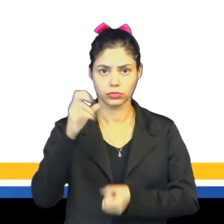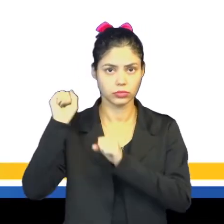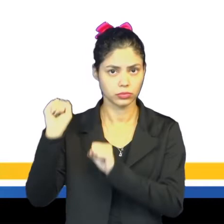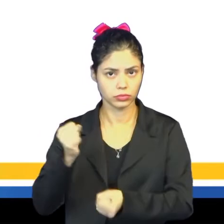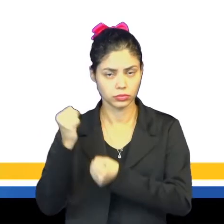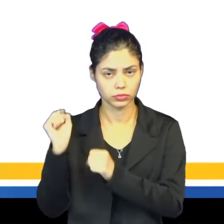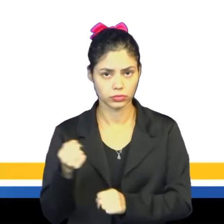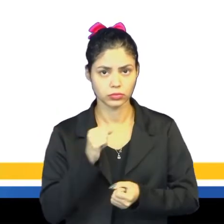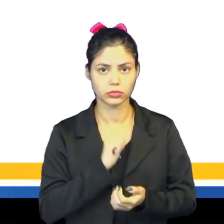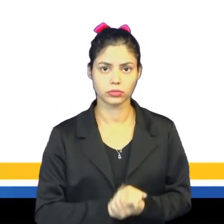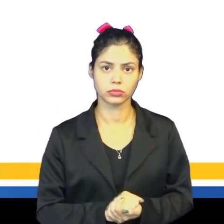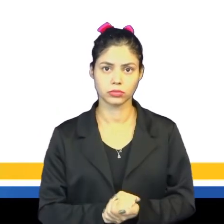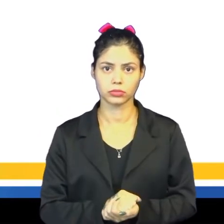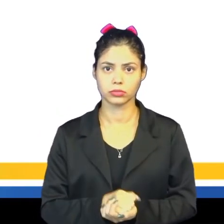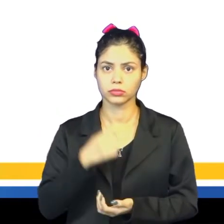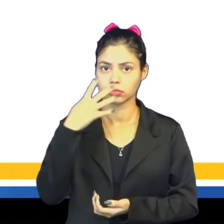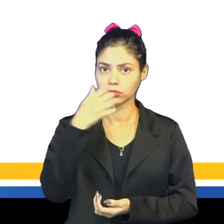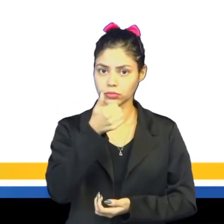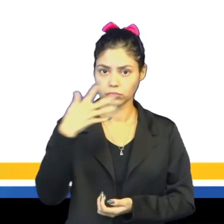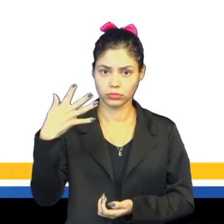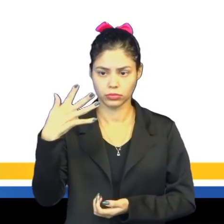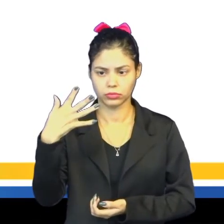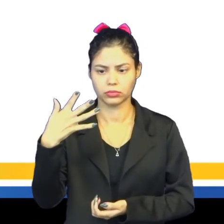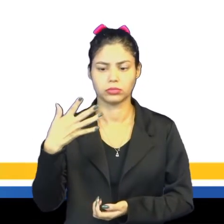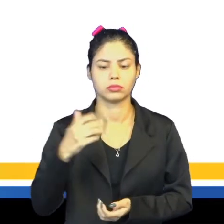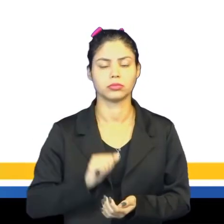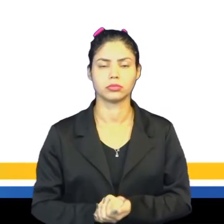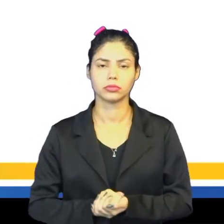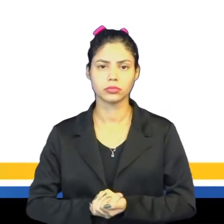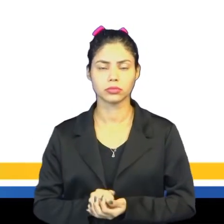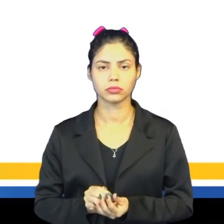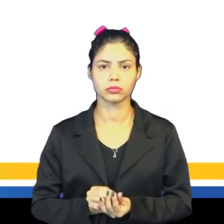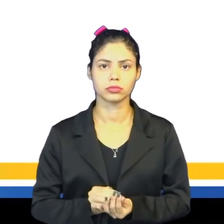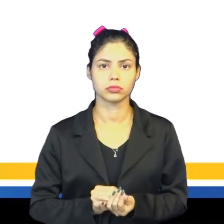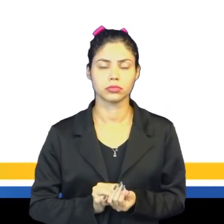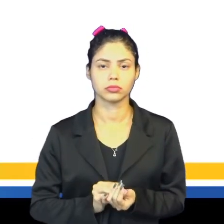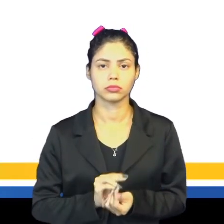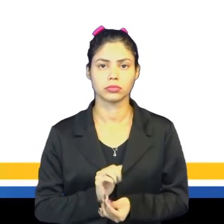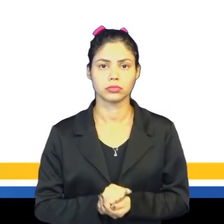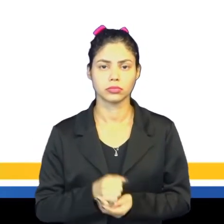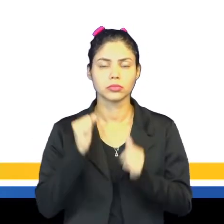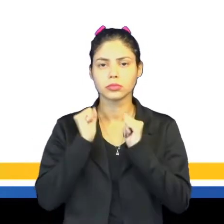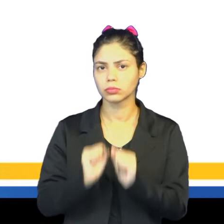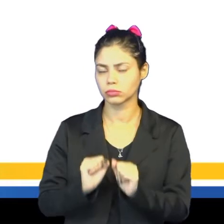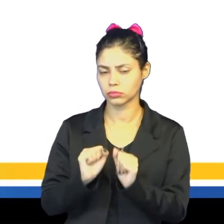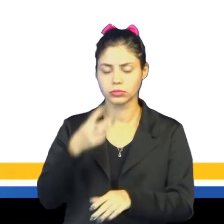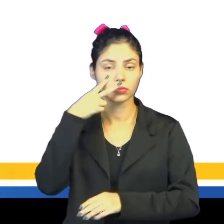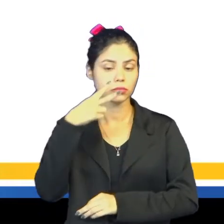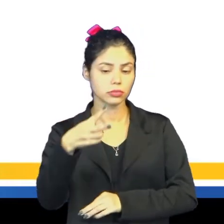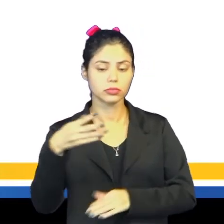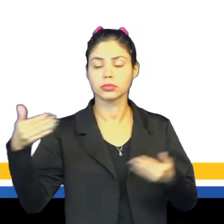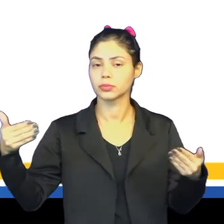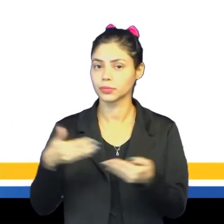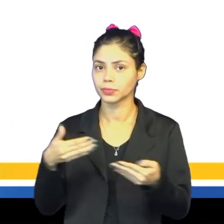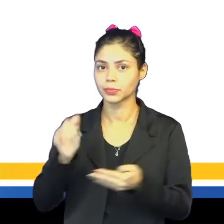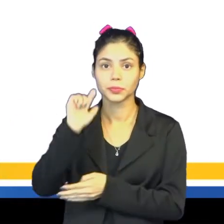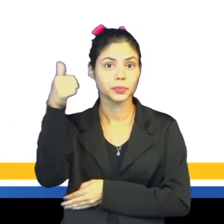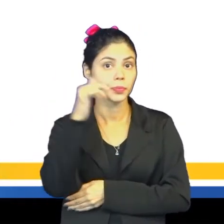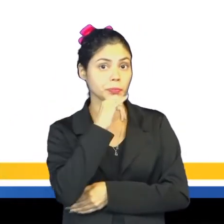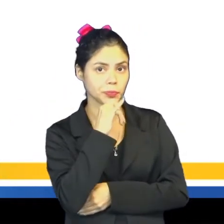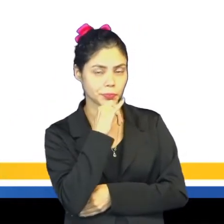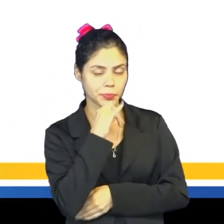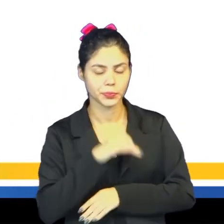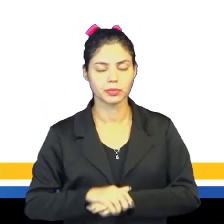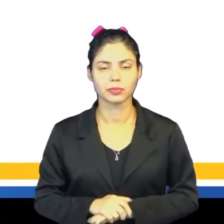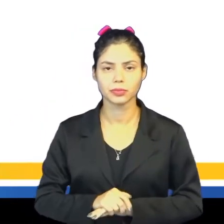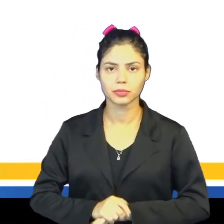vassouras vai custar R$14, certo? Então, podemos ver agora um outro